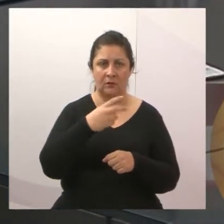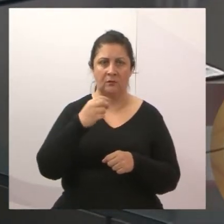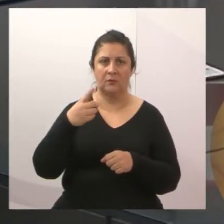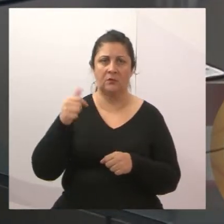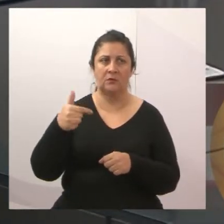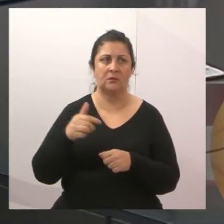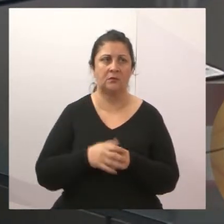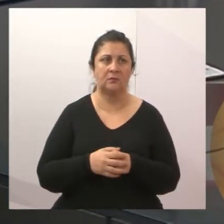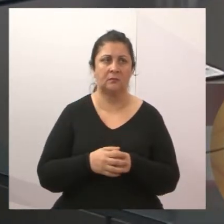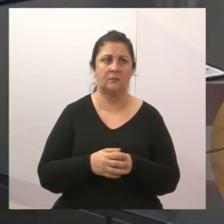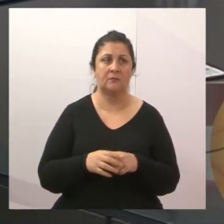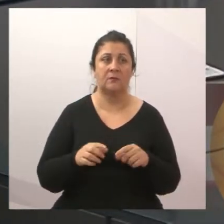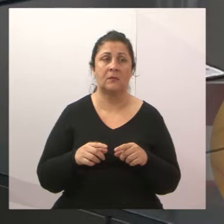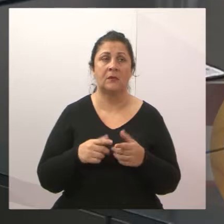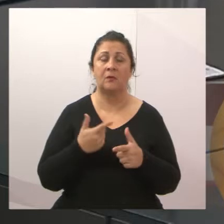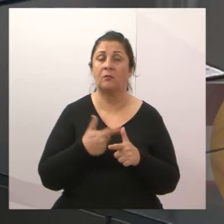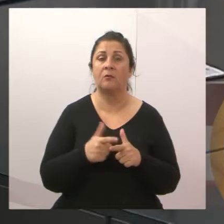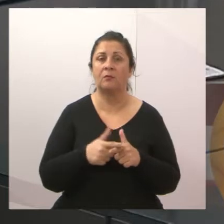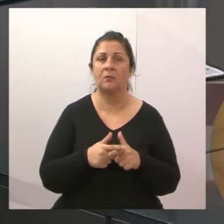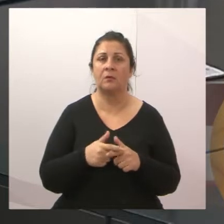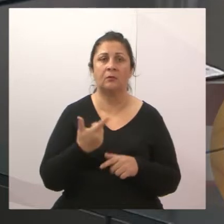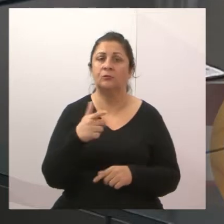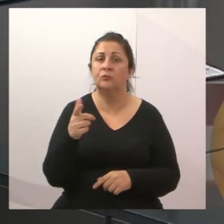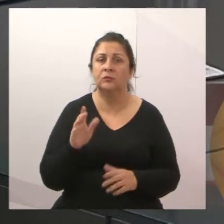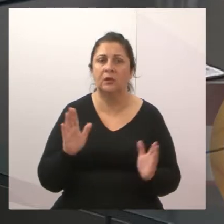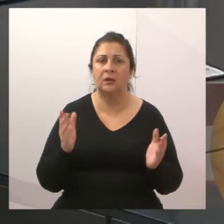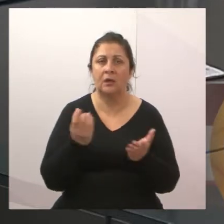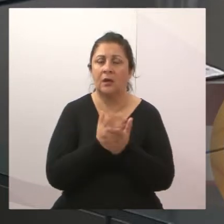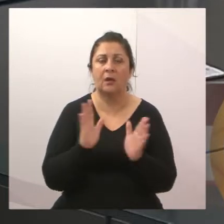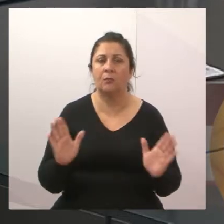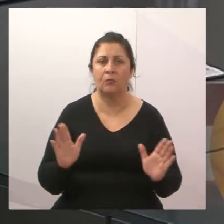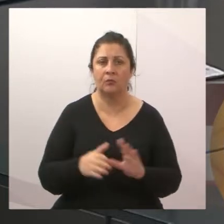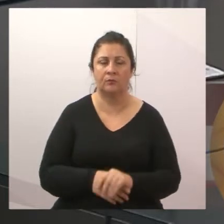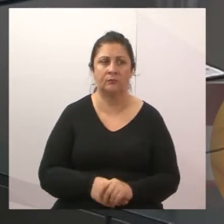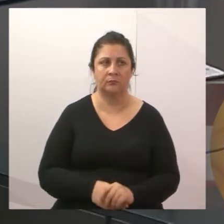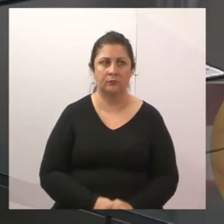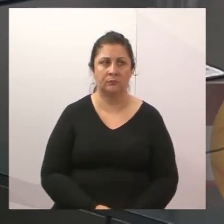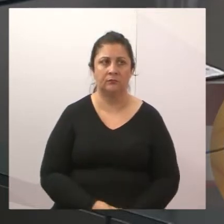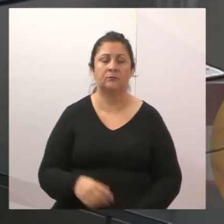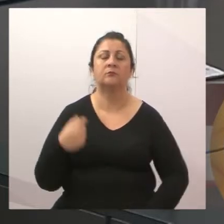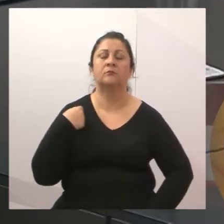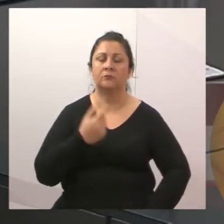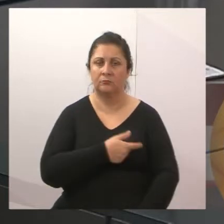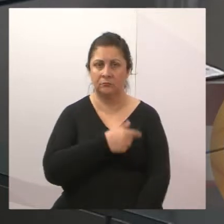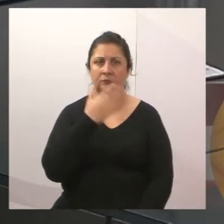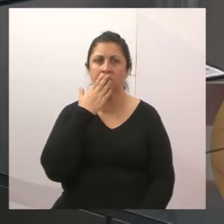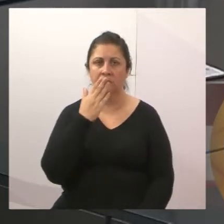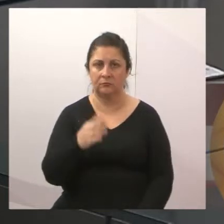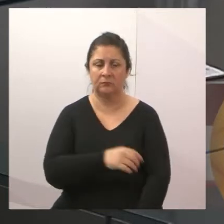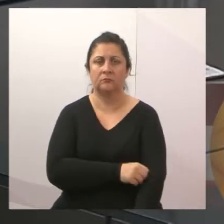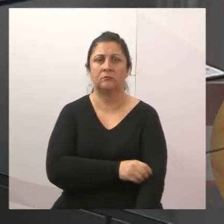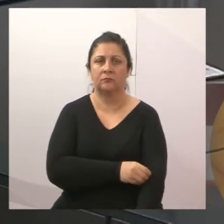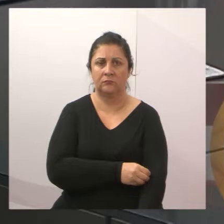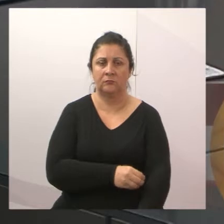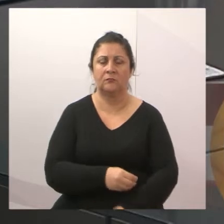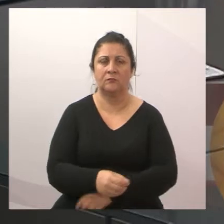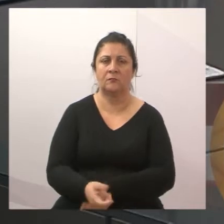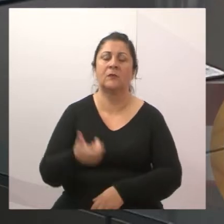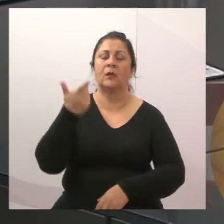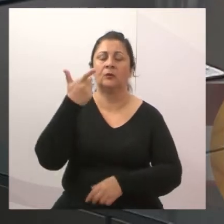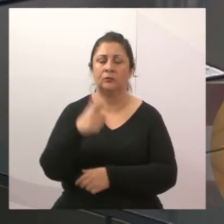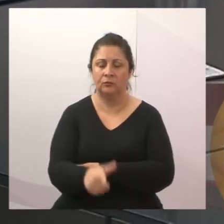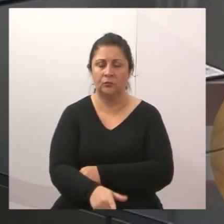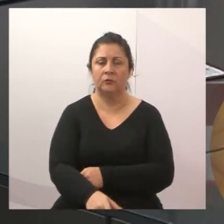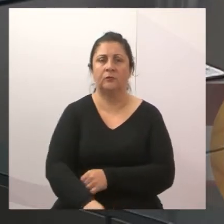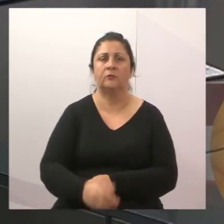não existe, no governo do Estado não está sendo contemplado isso neste momento. Então, nós reiteramos de 2017, reiteramos de